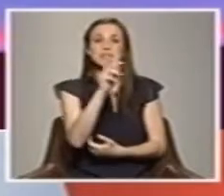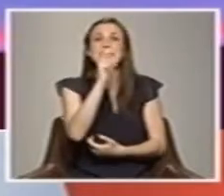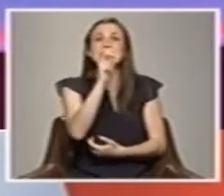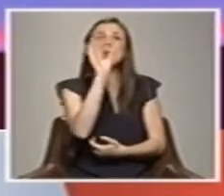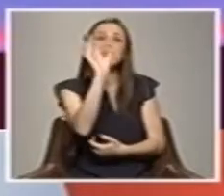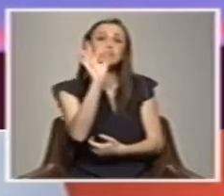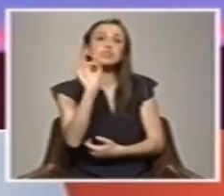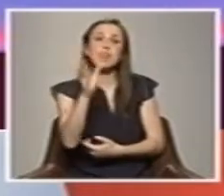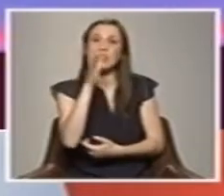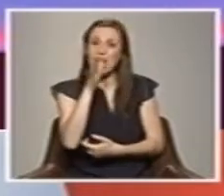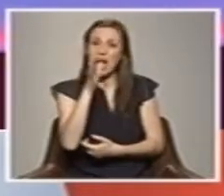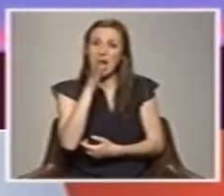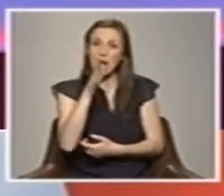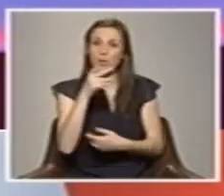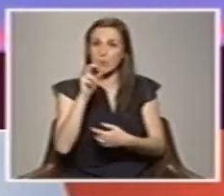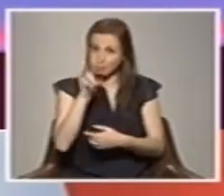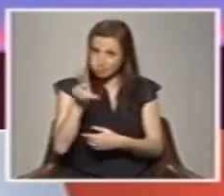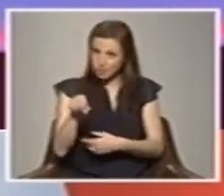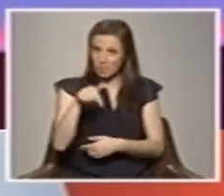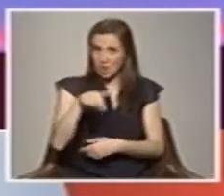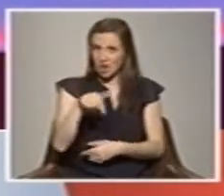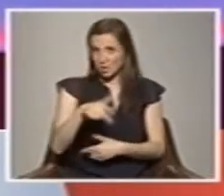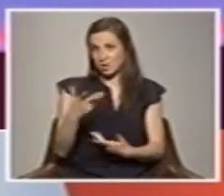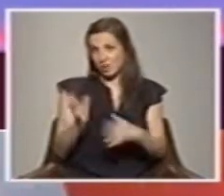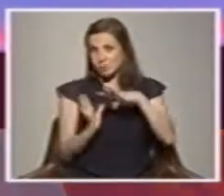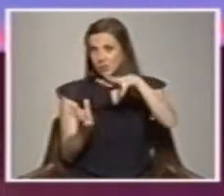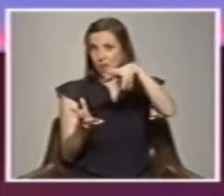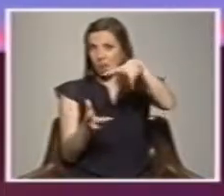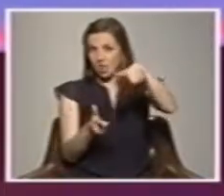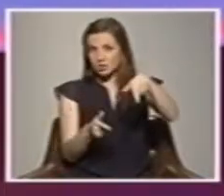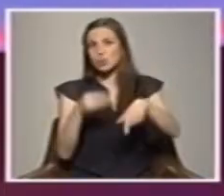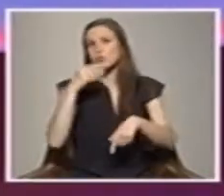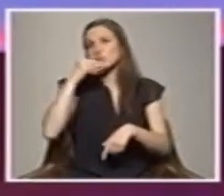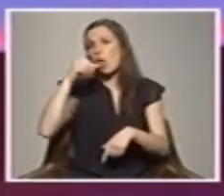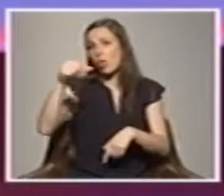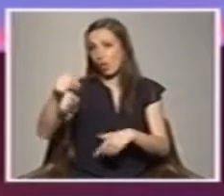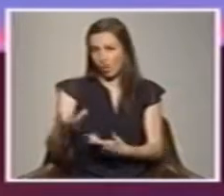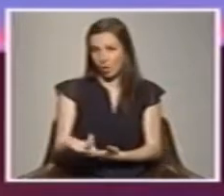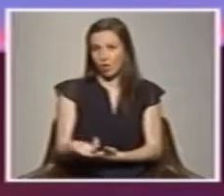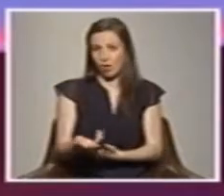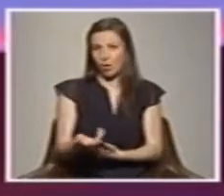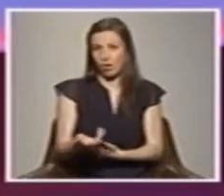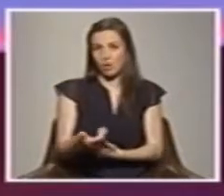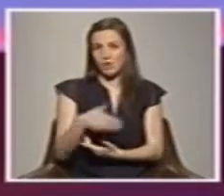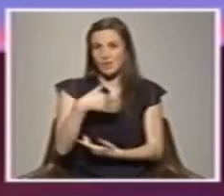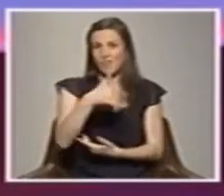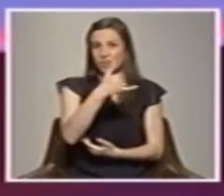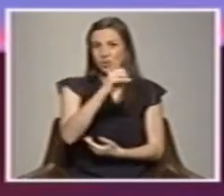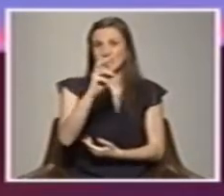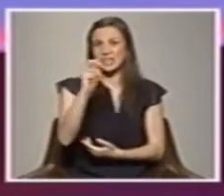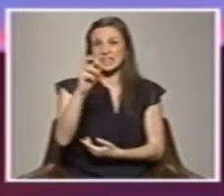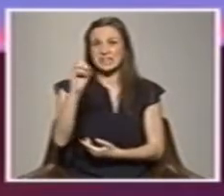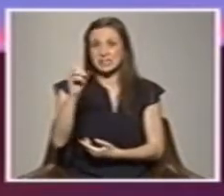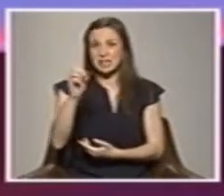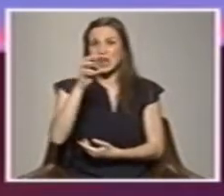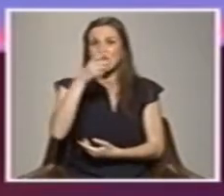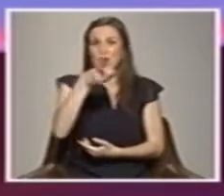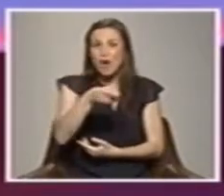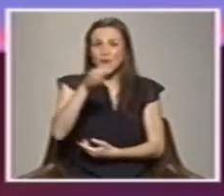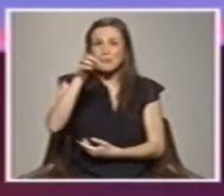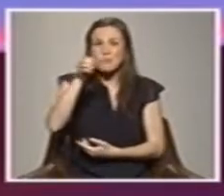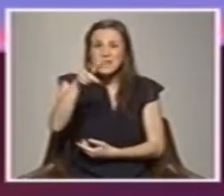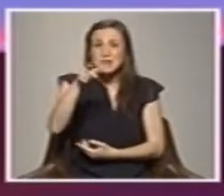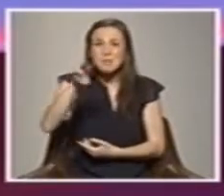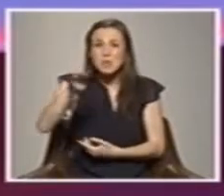água é potável no planeta. O solo que estamos a desgastar, e nós vamos ser, em 2030, 9 mil milhões de pessoas, vamos ter que